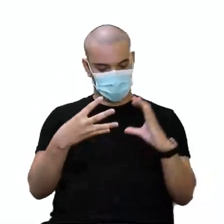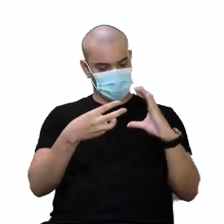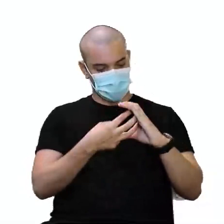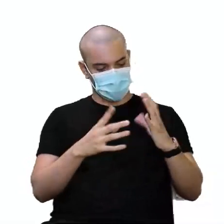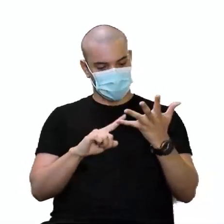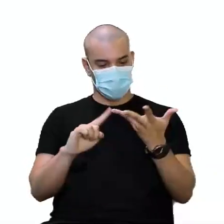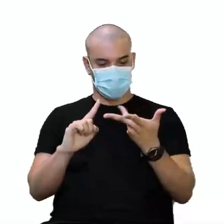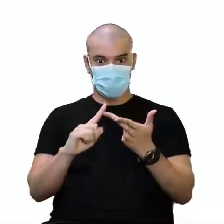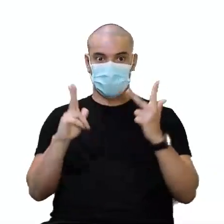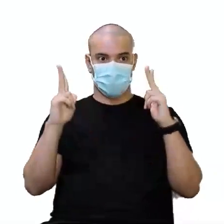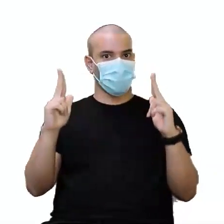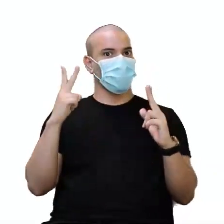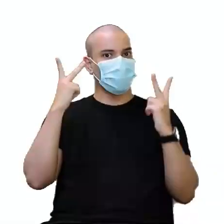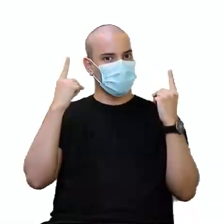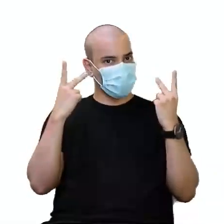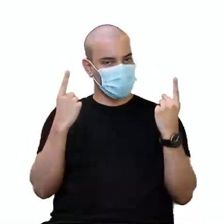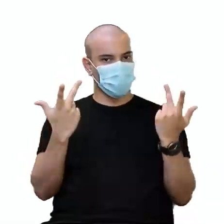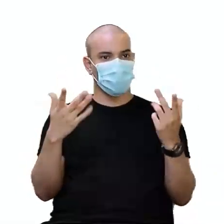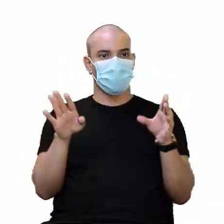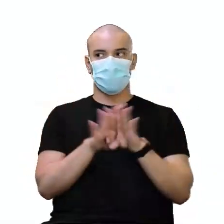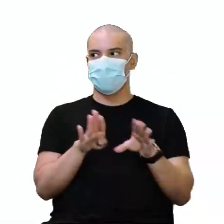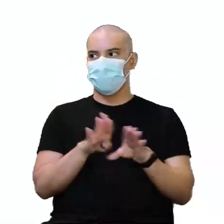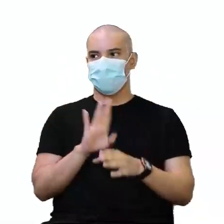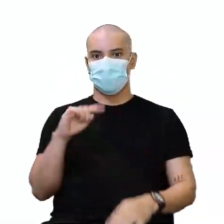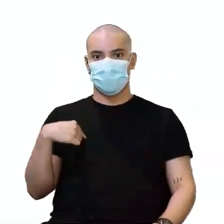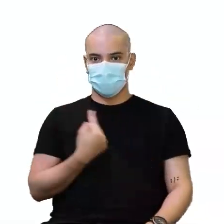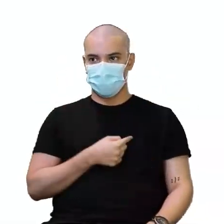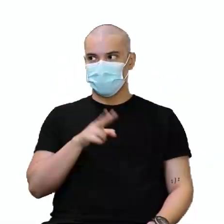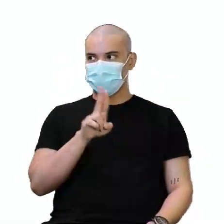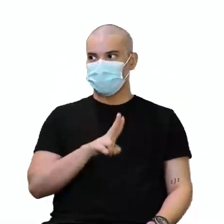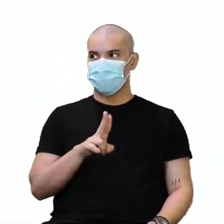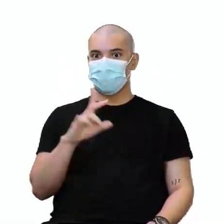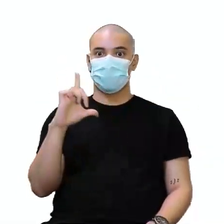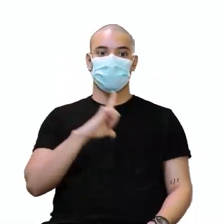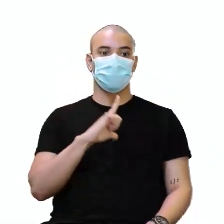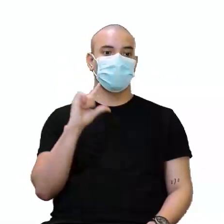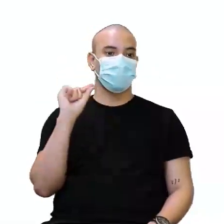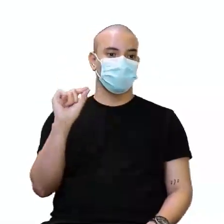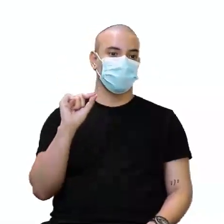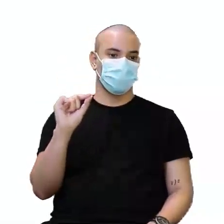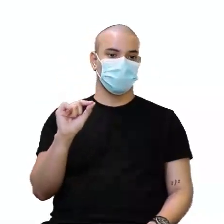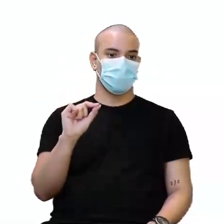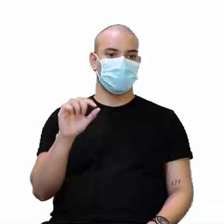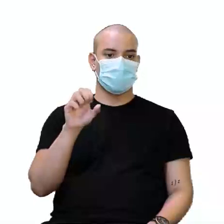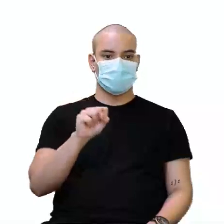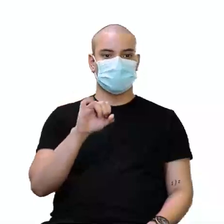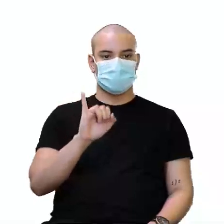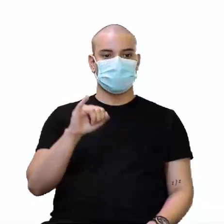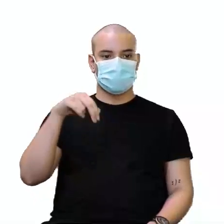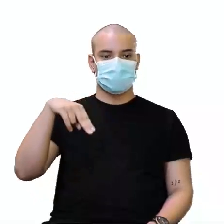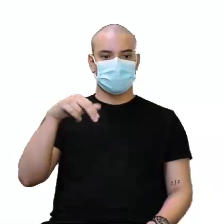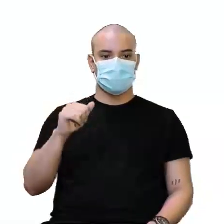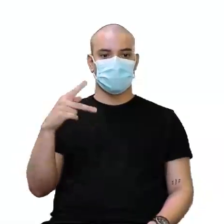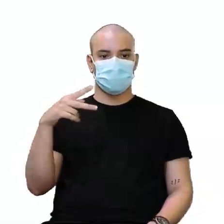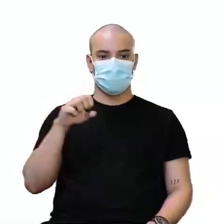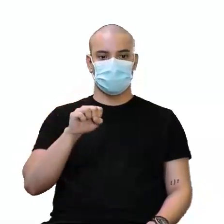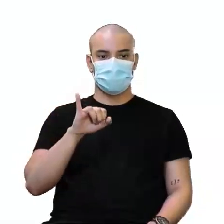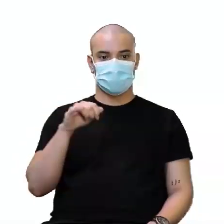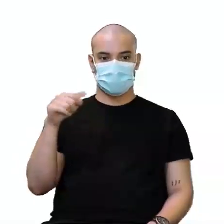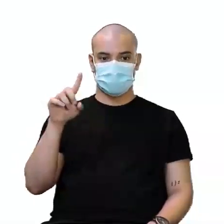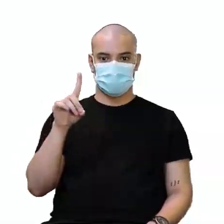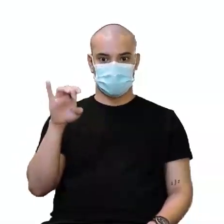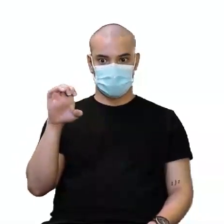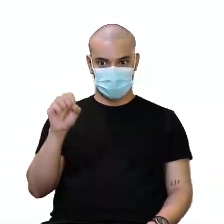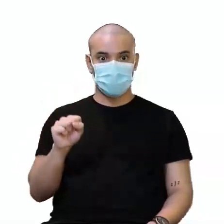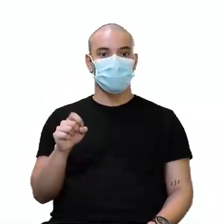uma célula comum, né? De um organismo multicelular. E aí a gente tem os sinapsídeos, tá? Que são